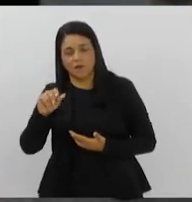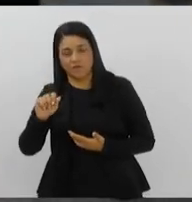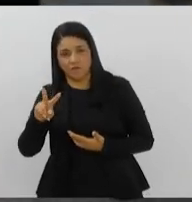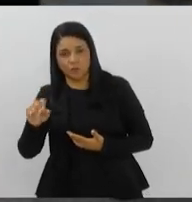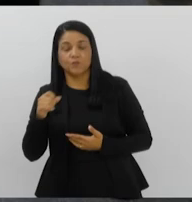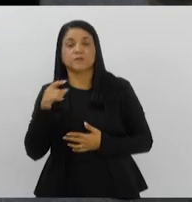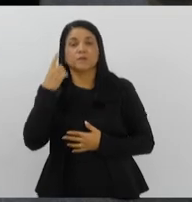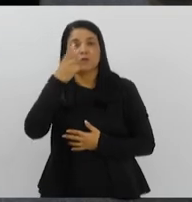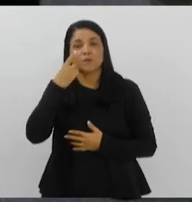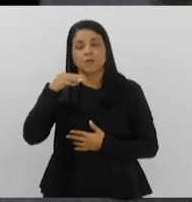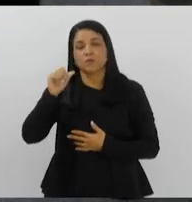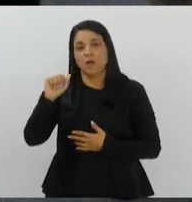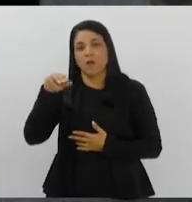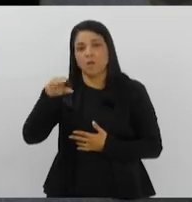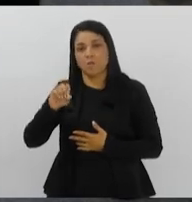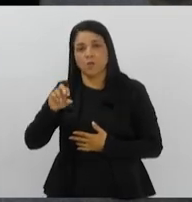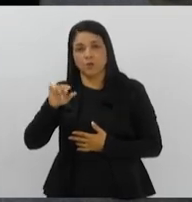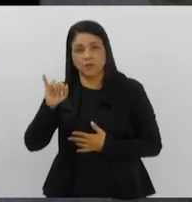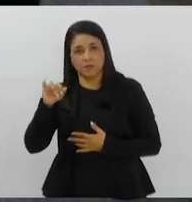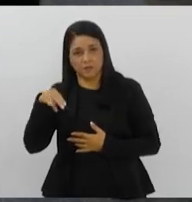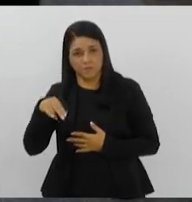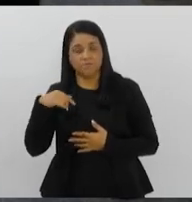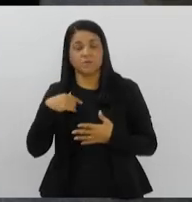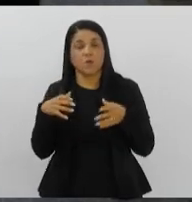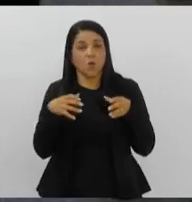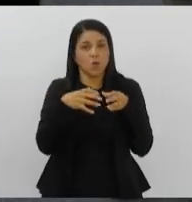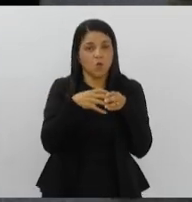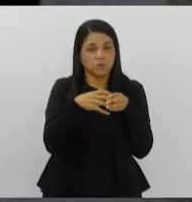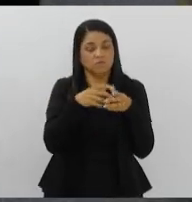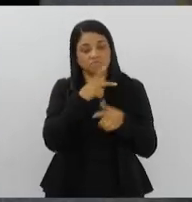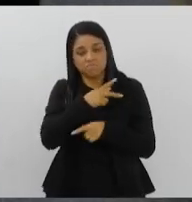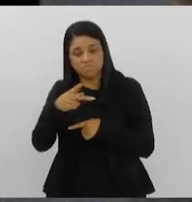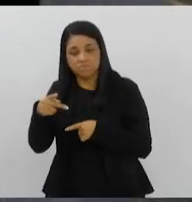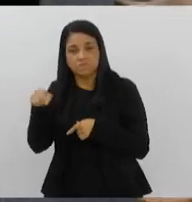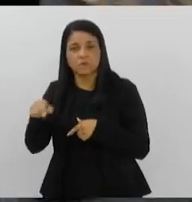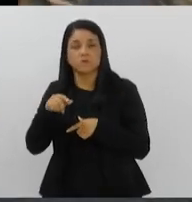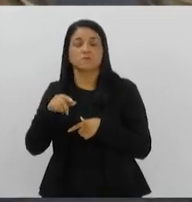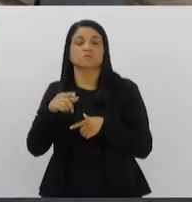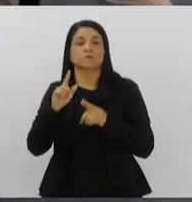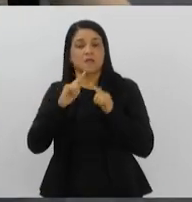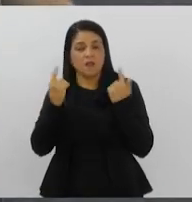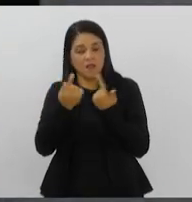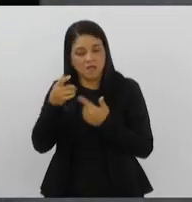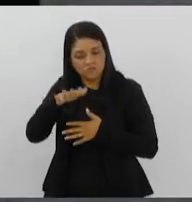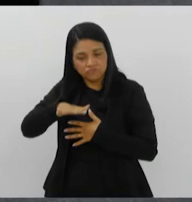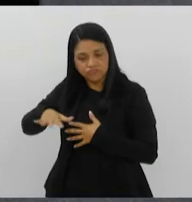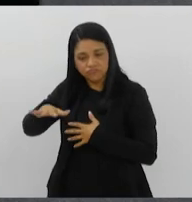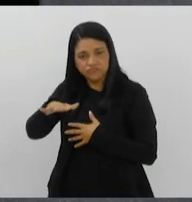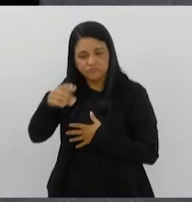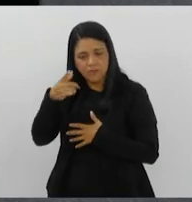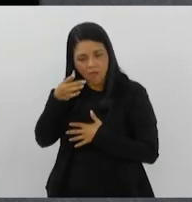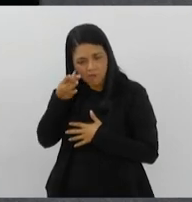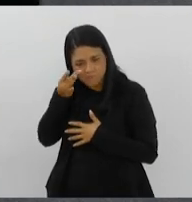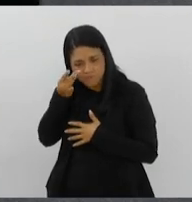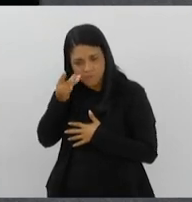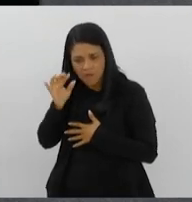Amorim. Tiramos uma comissão e fizemos uma visita em nome da Alerj à região. Podemos observar